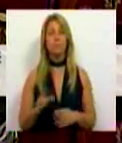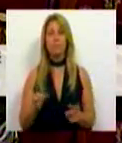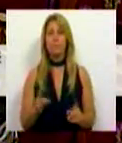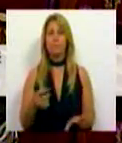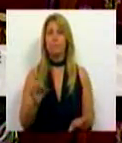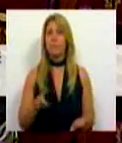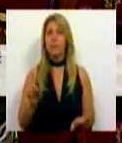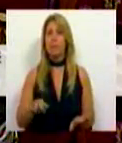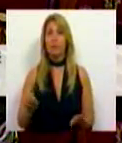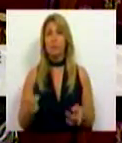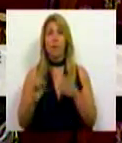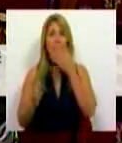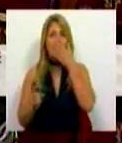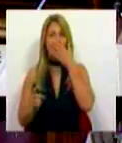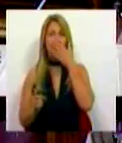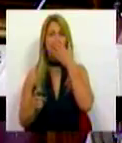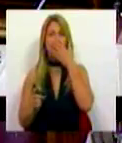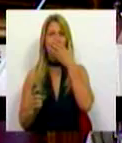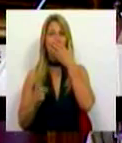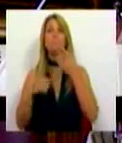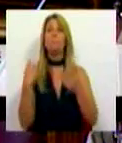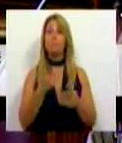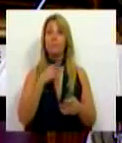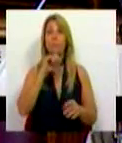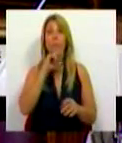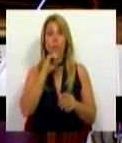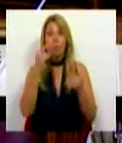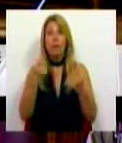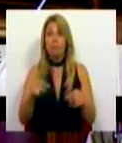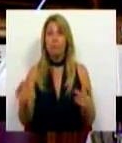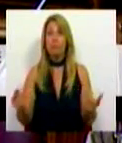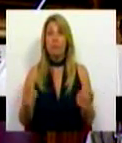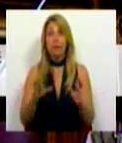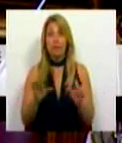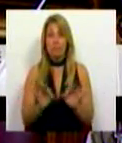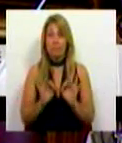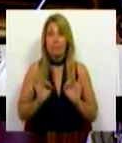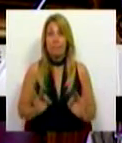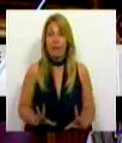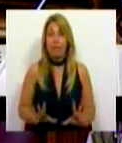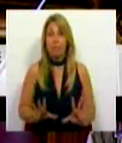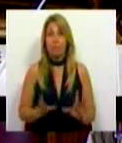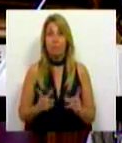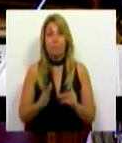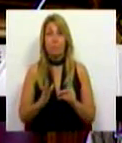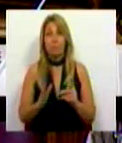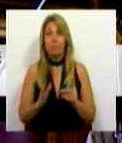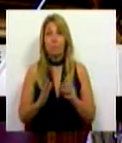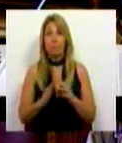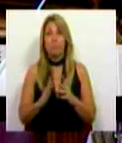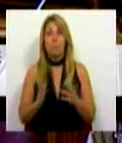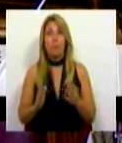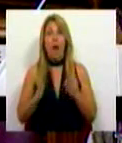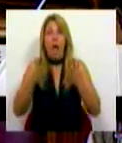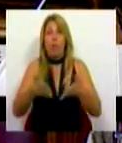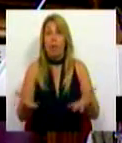frequência que nós temos a oportunidade de ter este tipo de abordagens com a presença do Tribunal